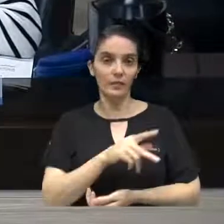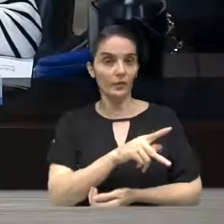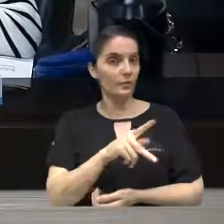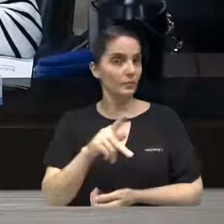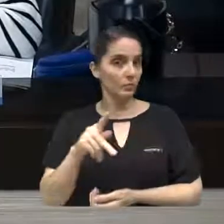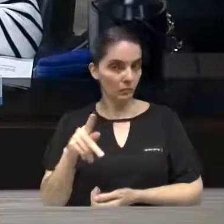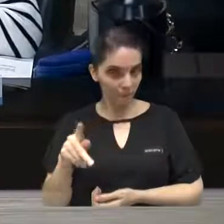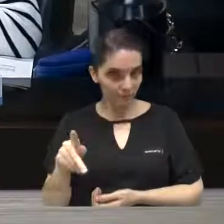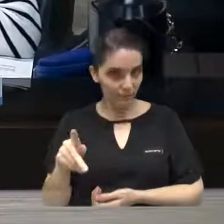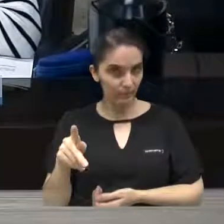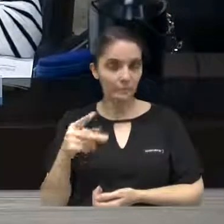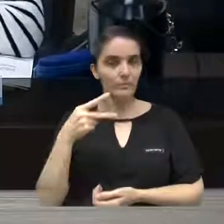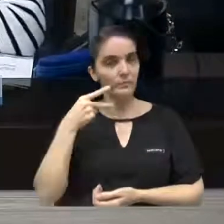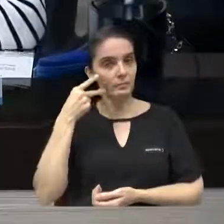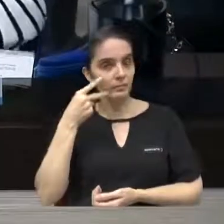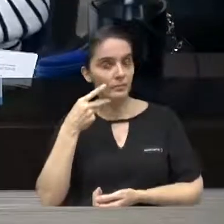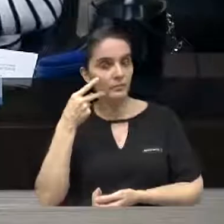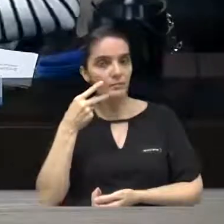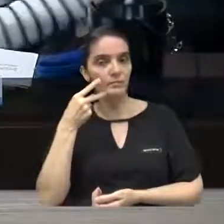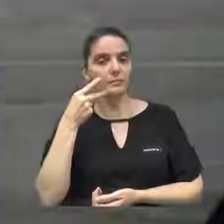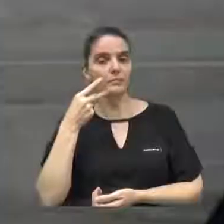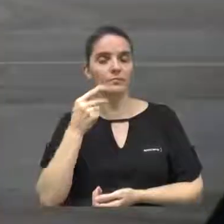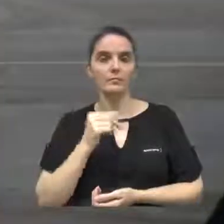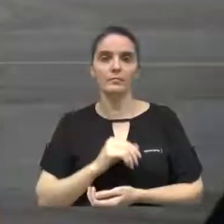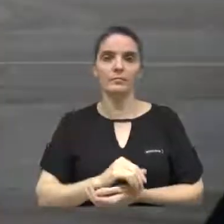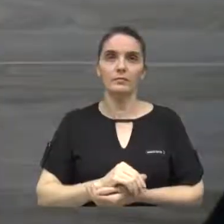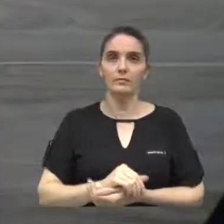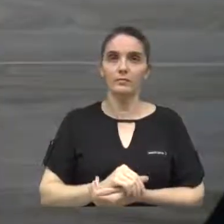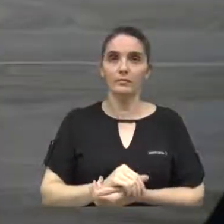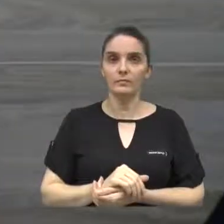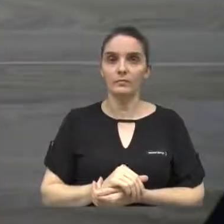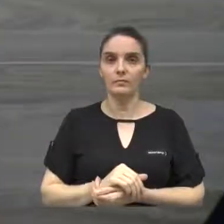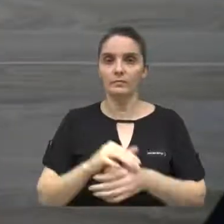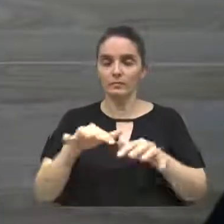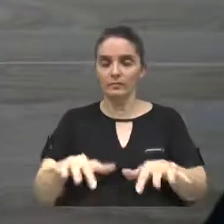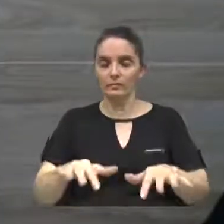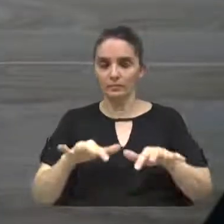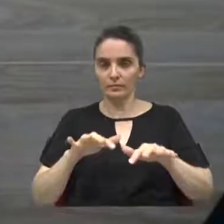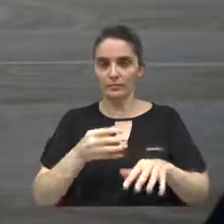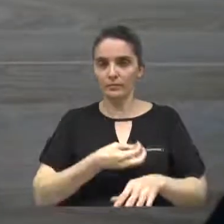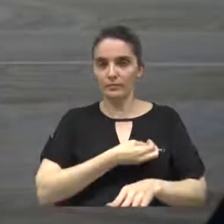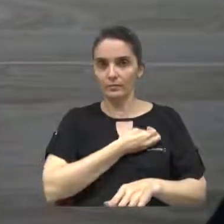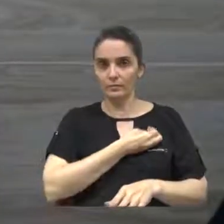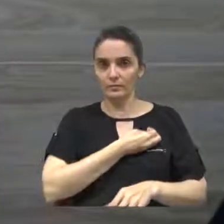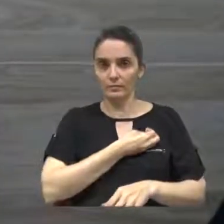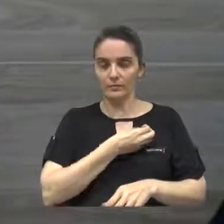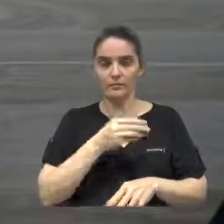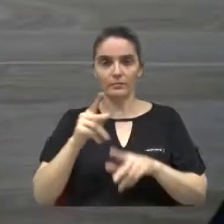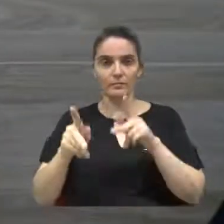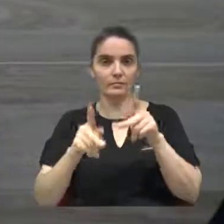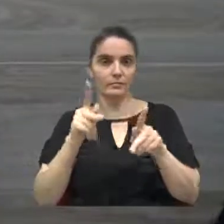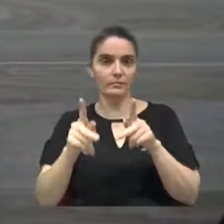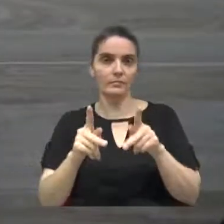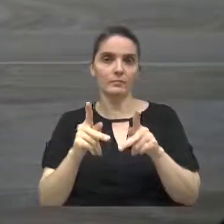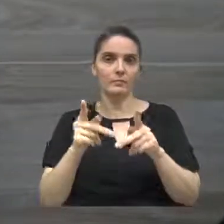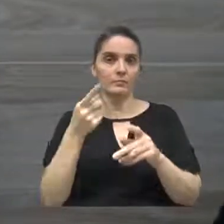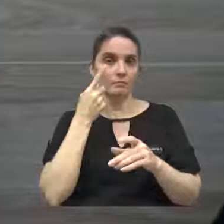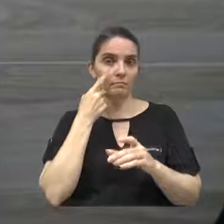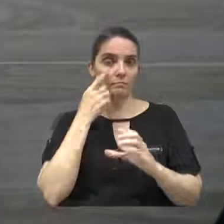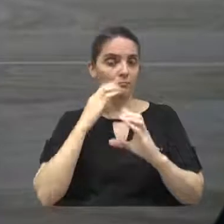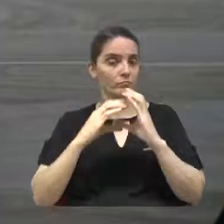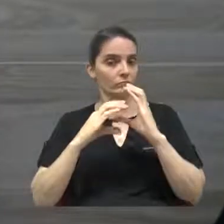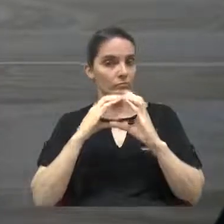Presidente, vereadores, vereadoras, público presente, população que nos acompanha através dos meios